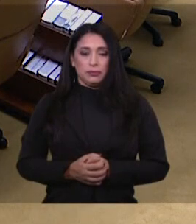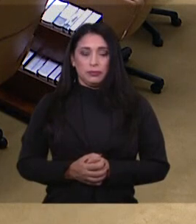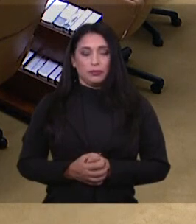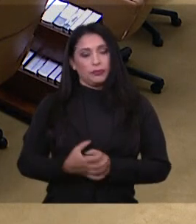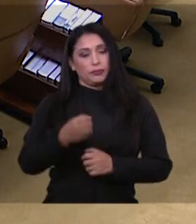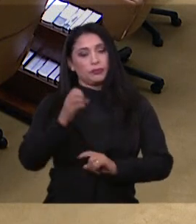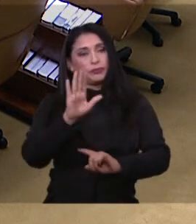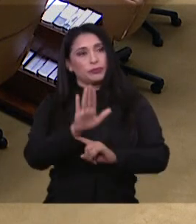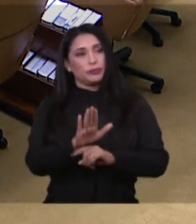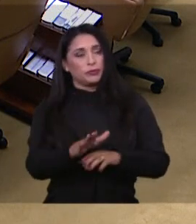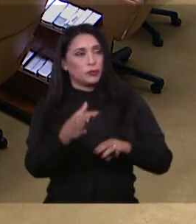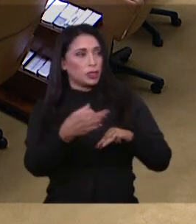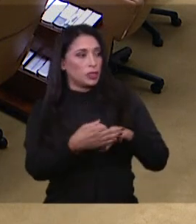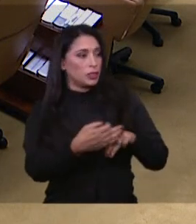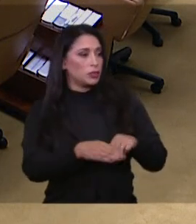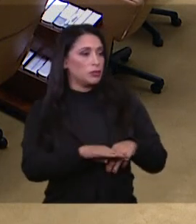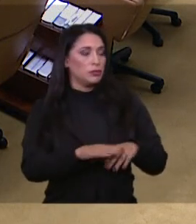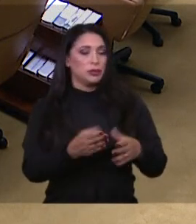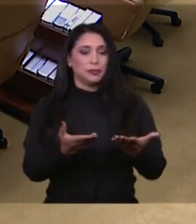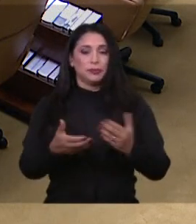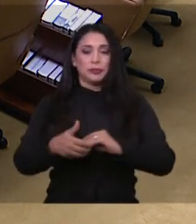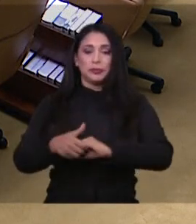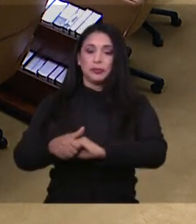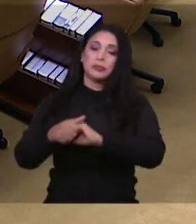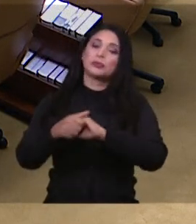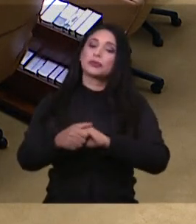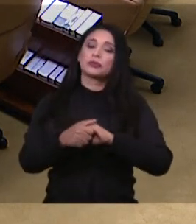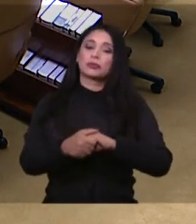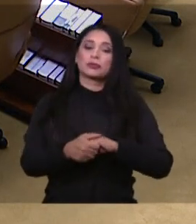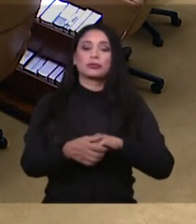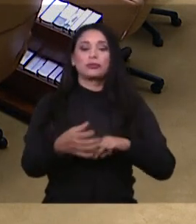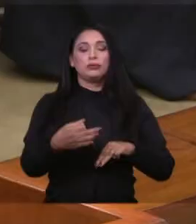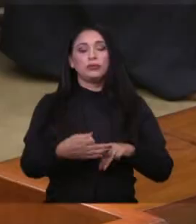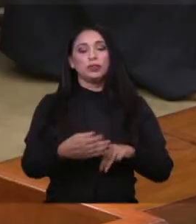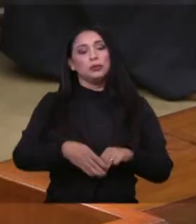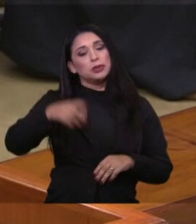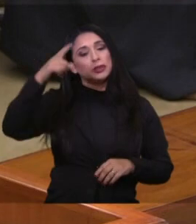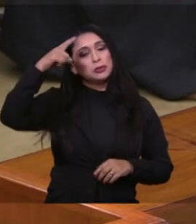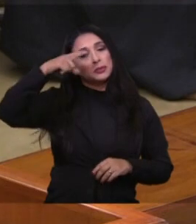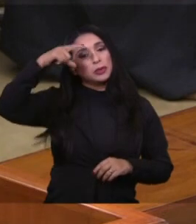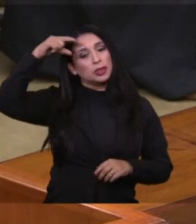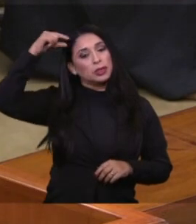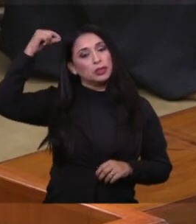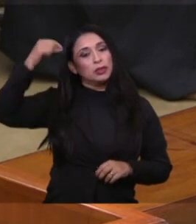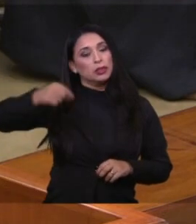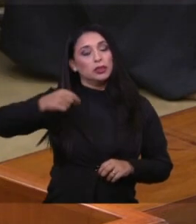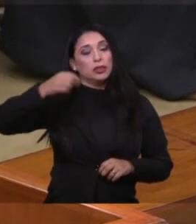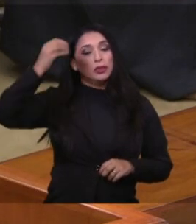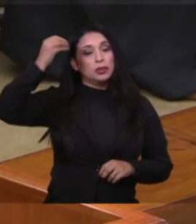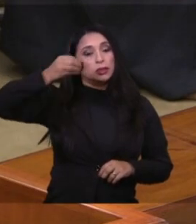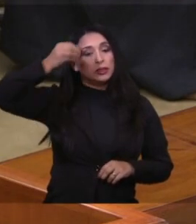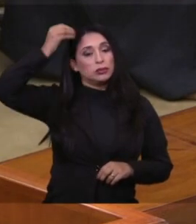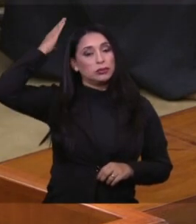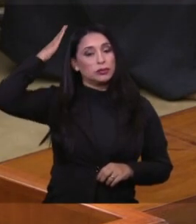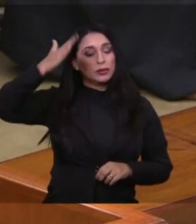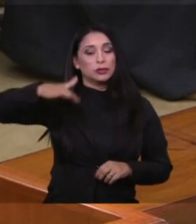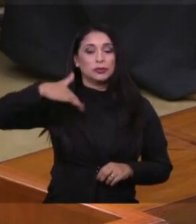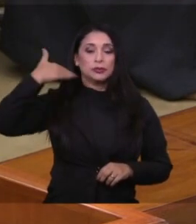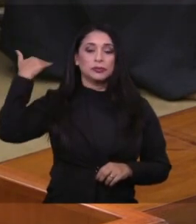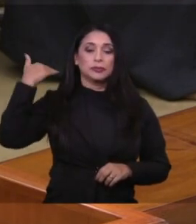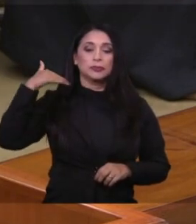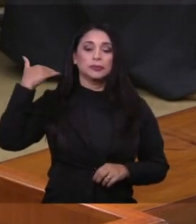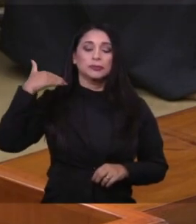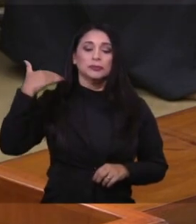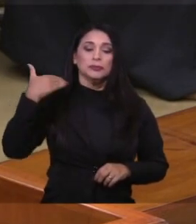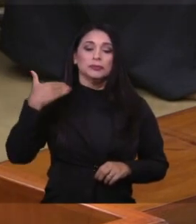Boa tarde, excelências. Cumprimentando o excelentíssimo ministro Luiz Roberto Barroso, ministro Luiz Fux e ministra Carmen